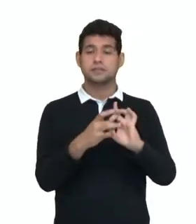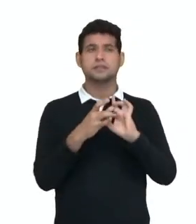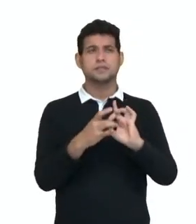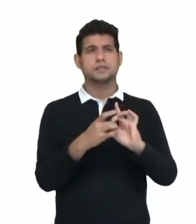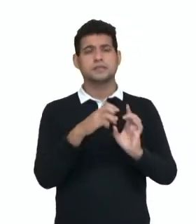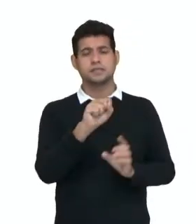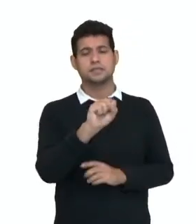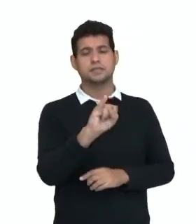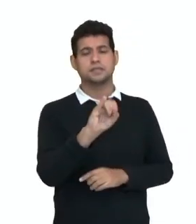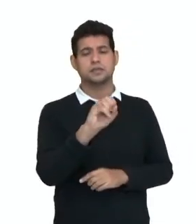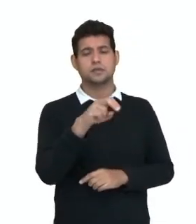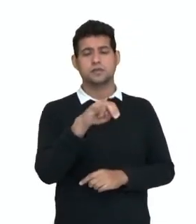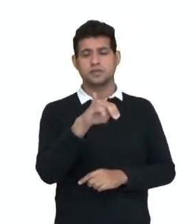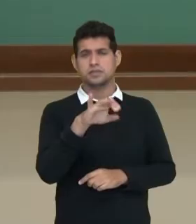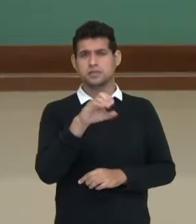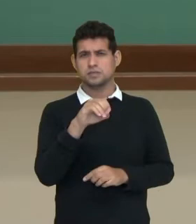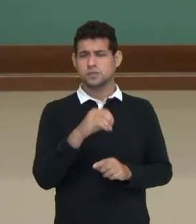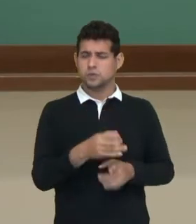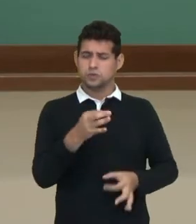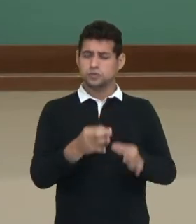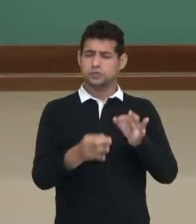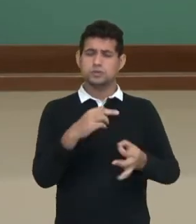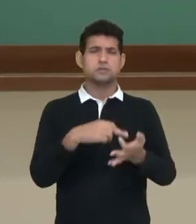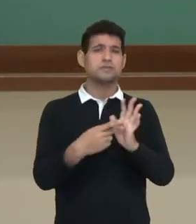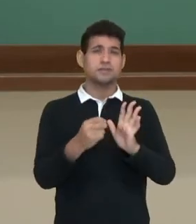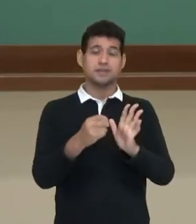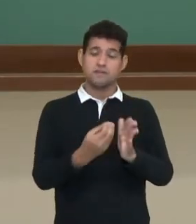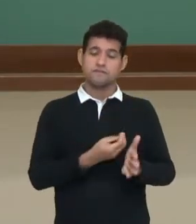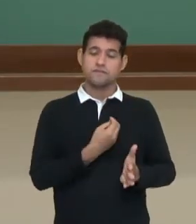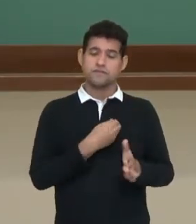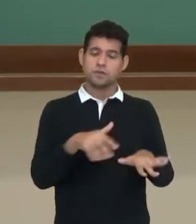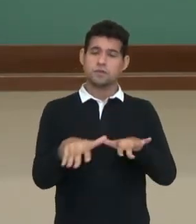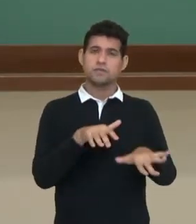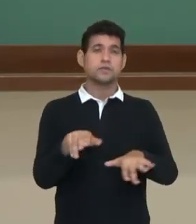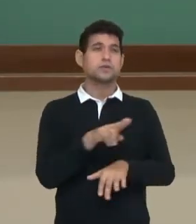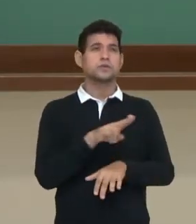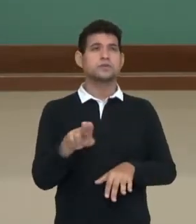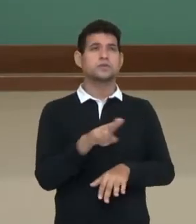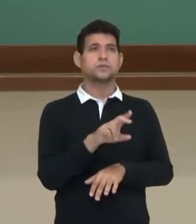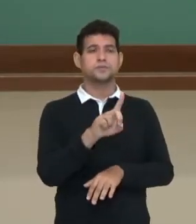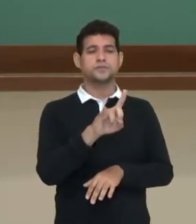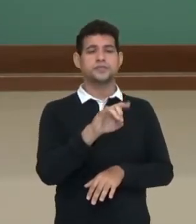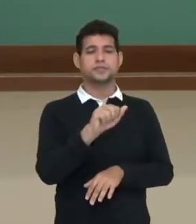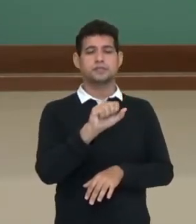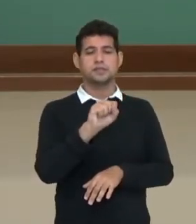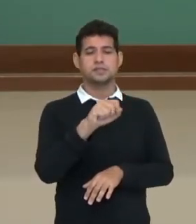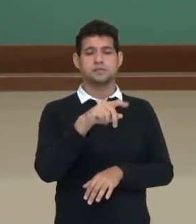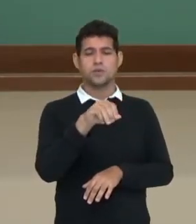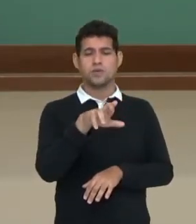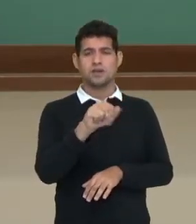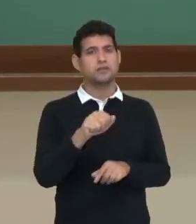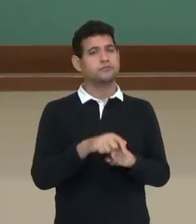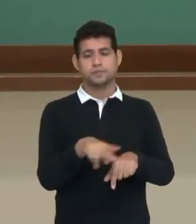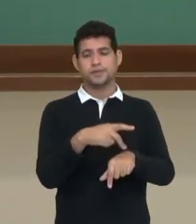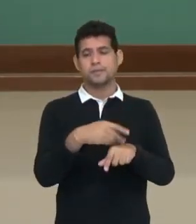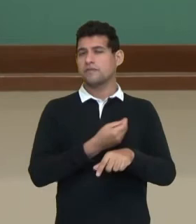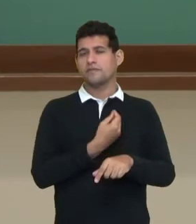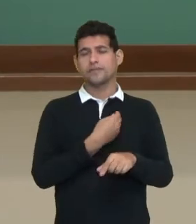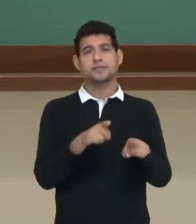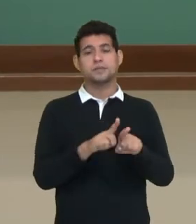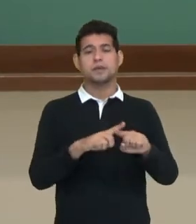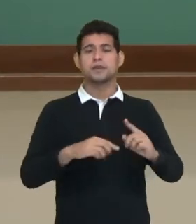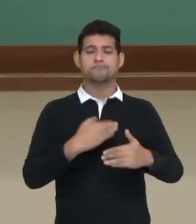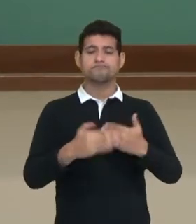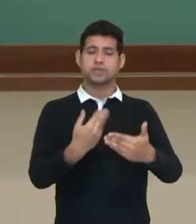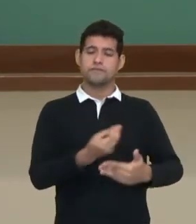sionismo. Os judeus, desde o Império Romano, eles viveram um movimento chamado de diáspora, em que eles não tinham um país para morar e